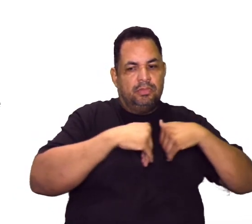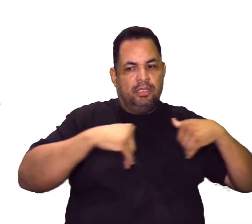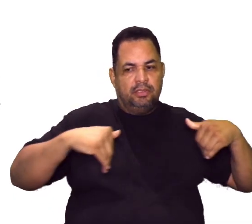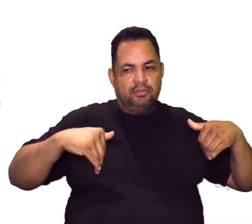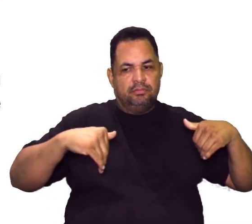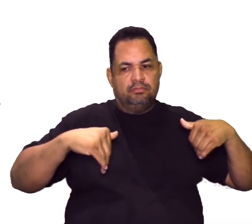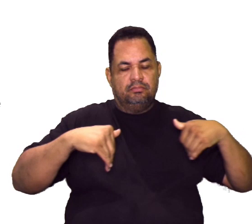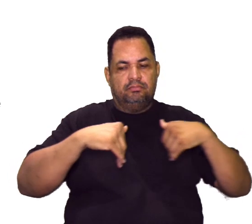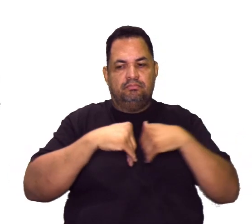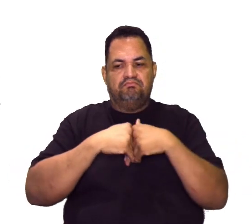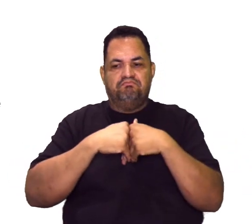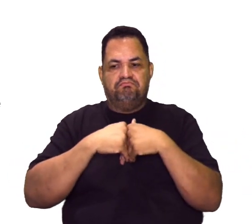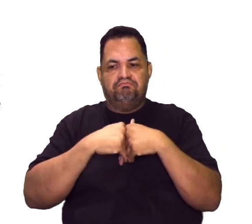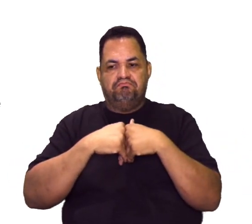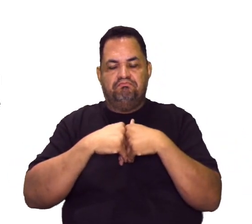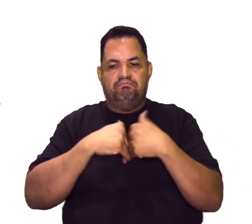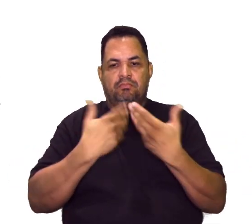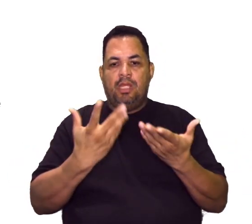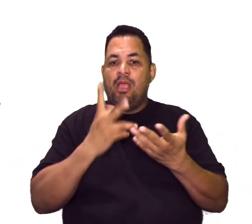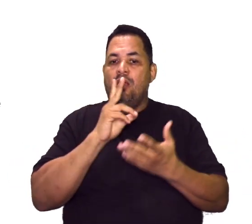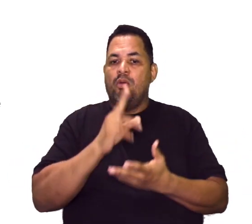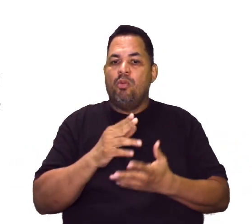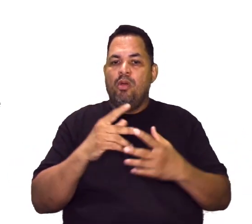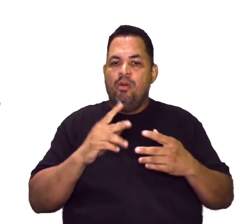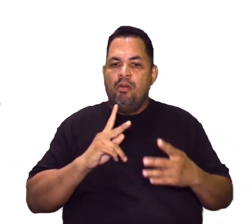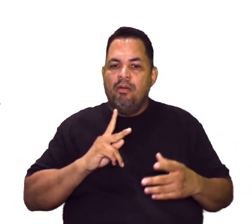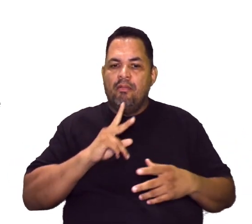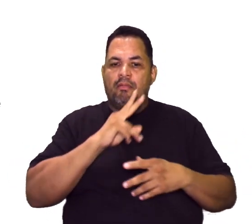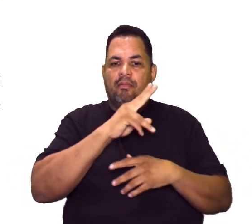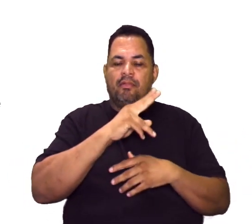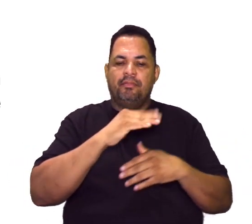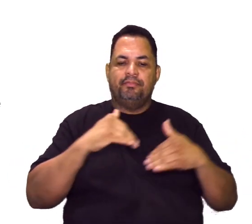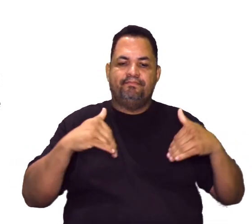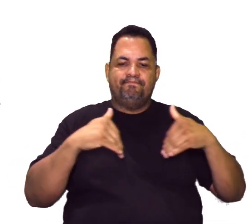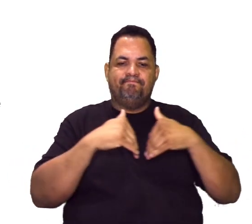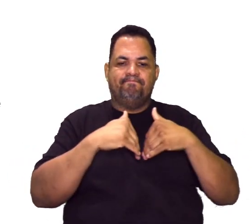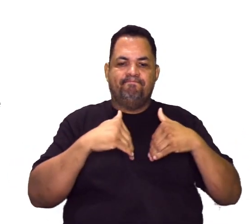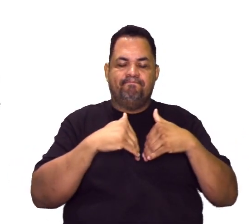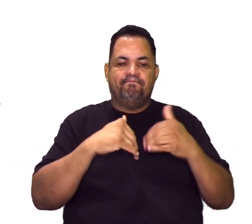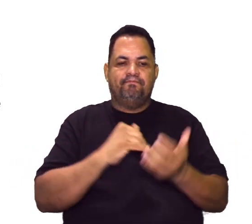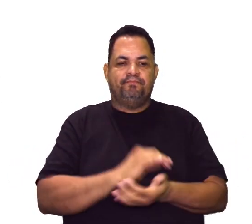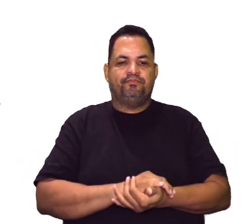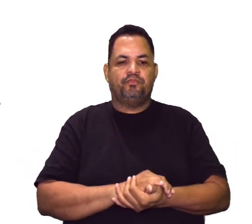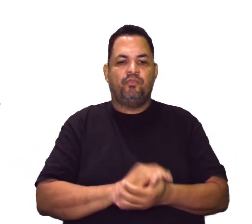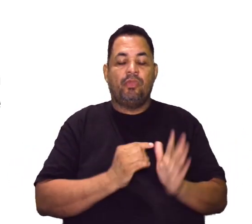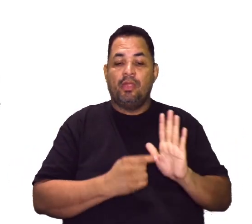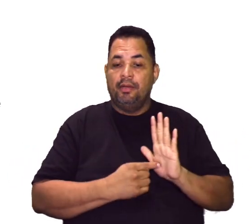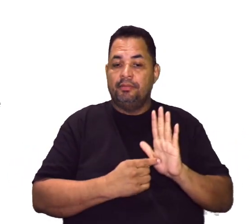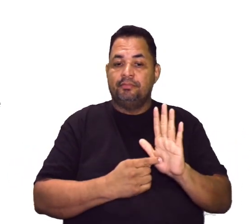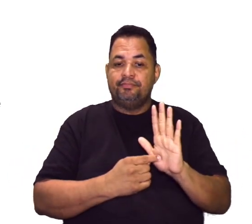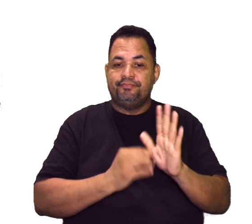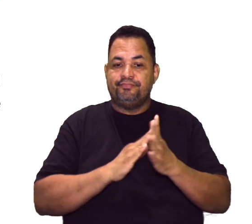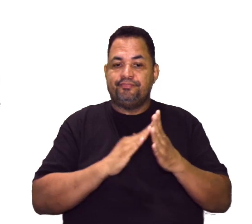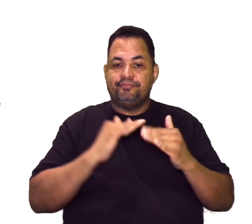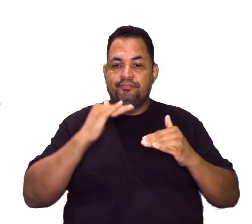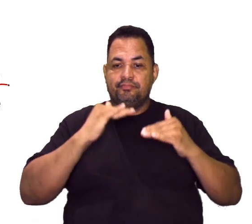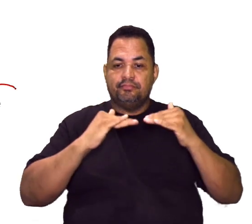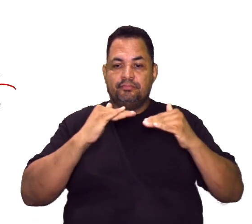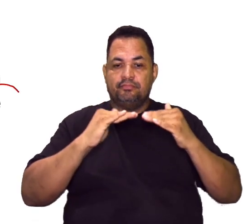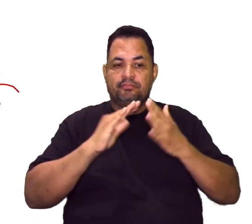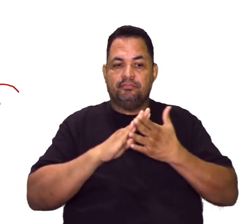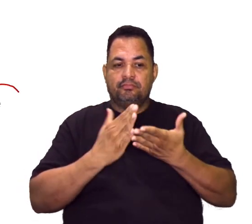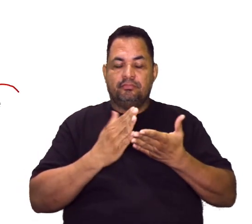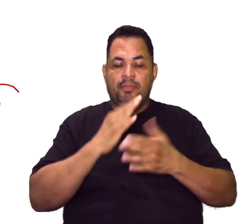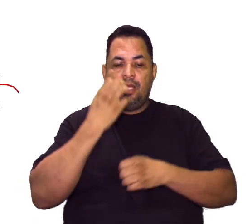e vice-versa. O que acontece é que evidencia-se que existe uma uniformidade